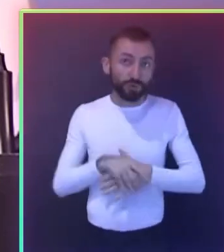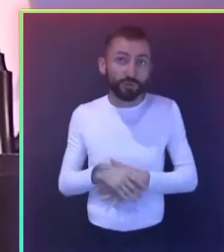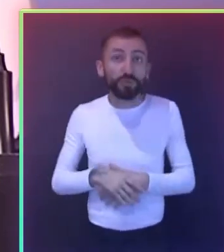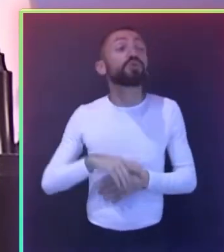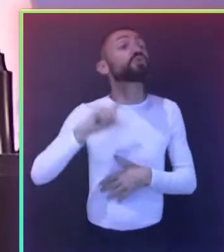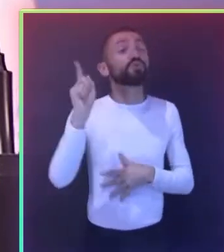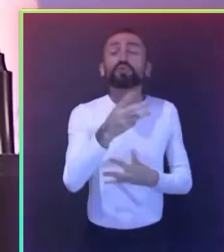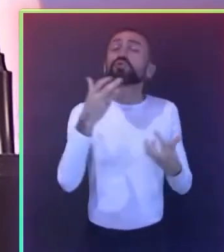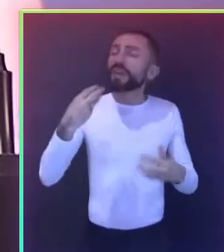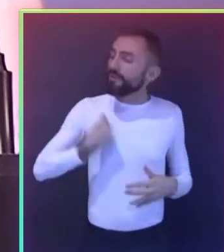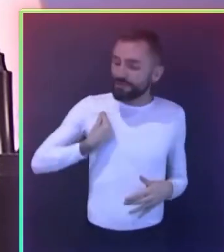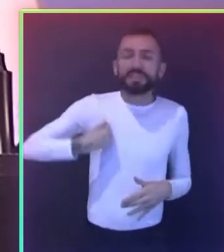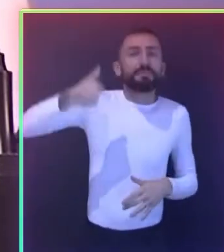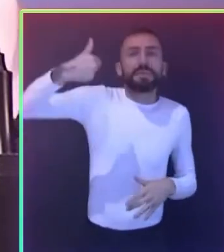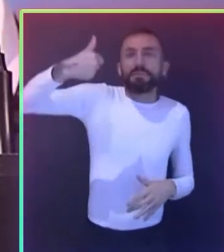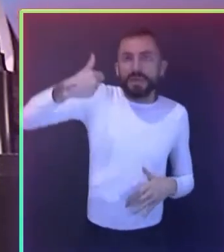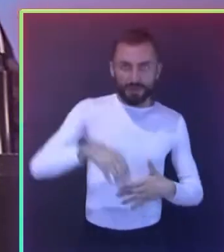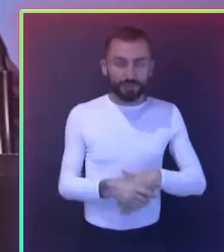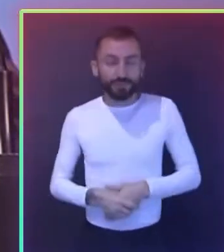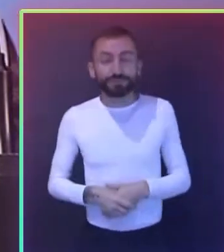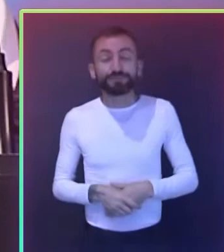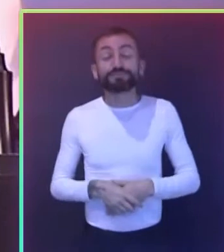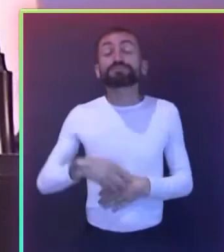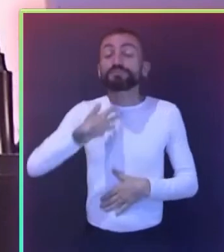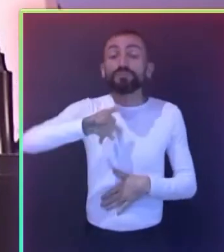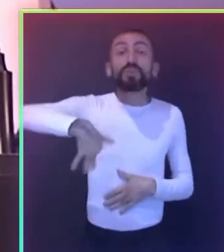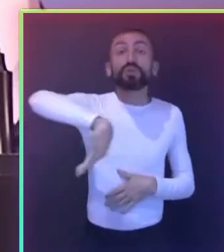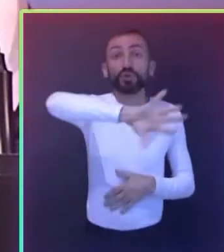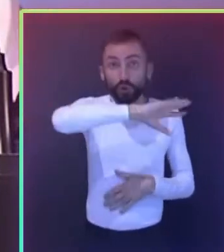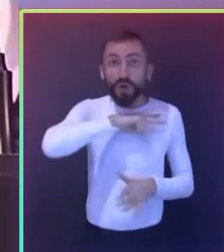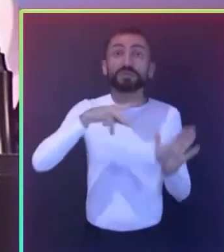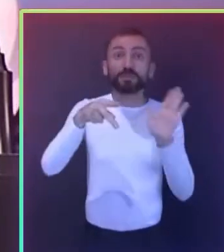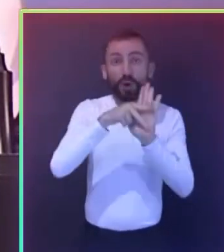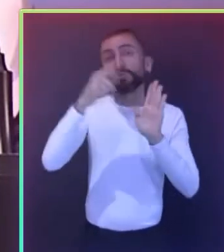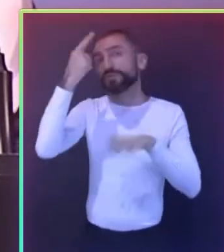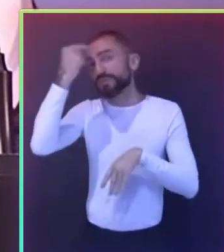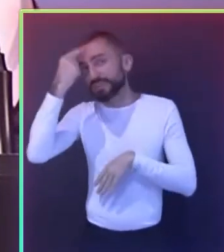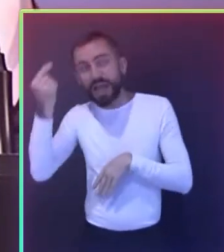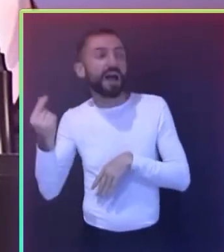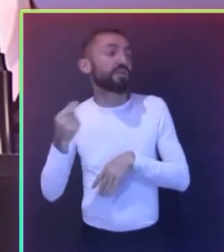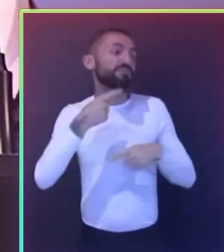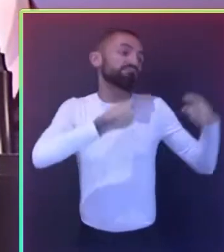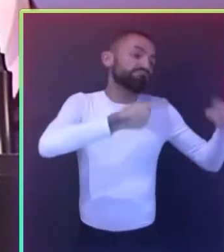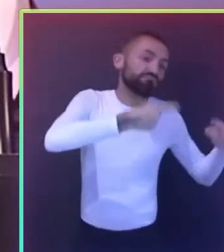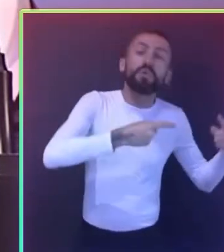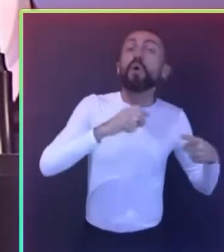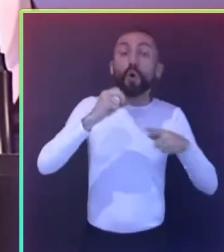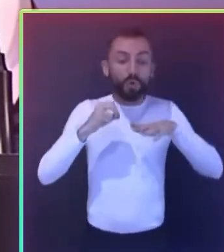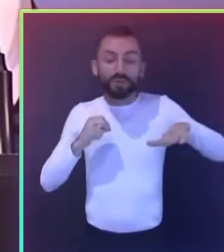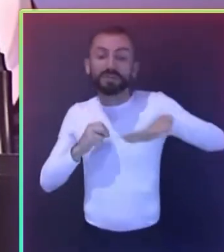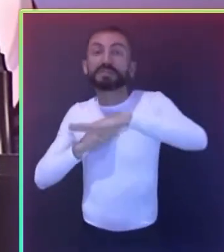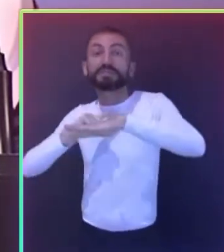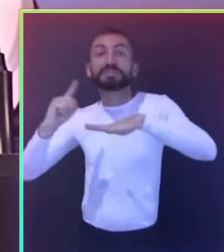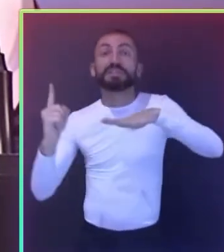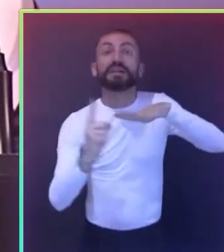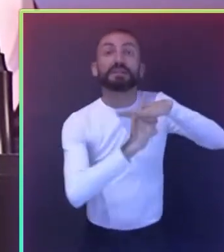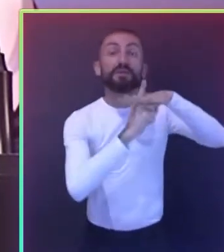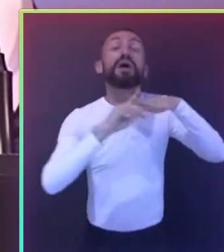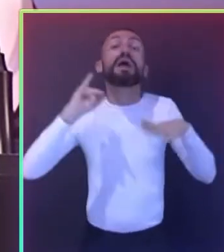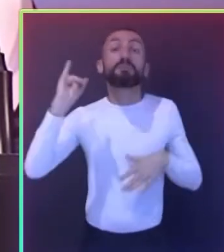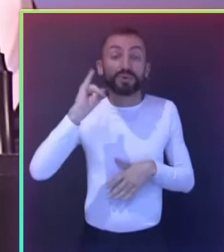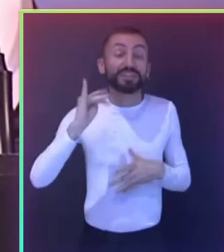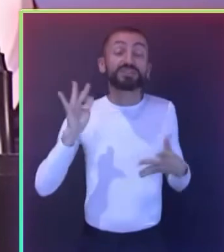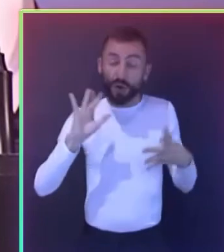que a vida seja priorizado nós universitários políticos e cidadãos temos que nos unir em convergência